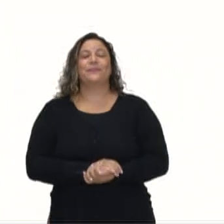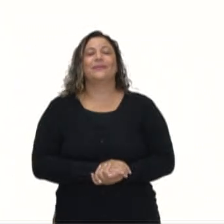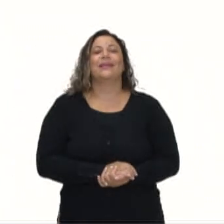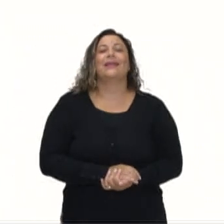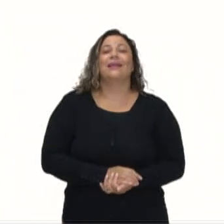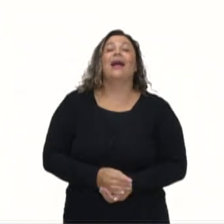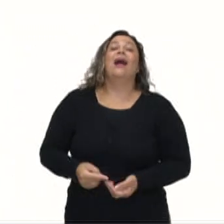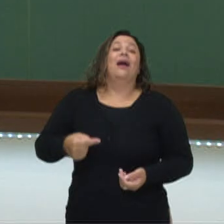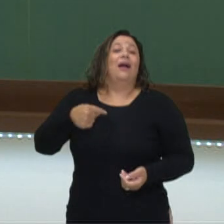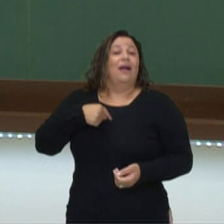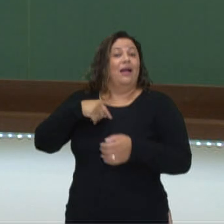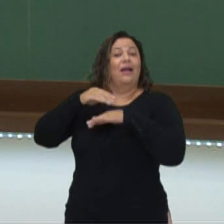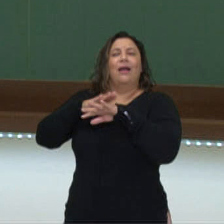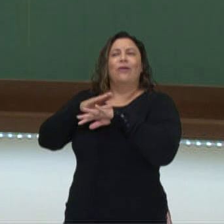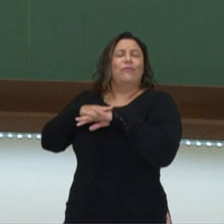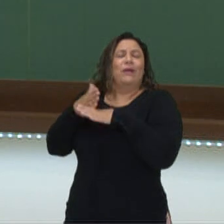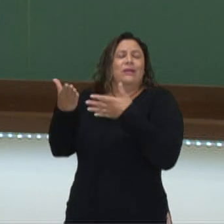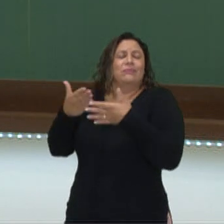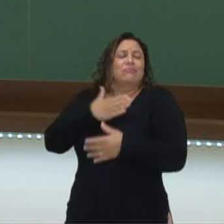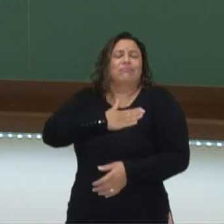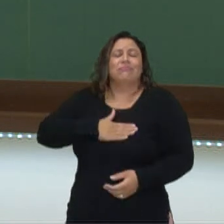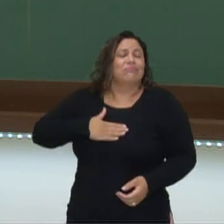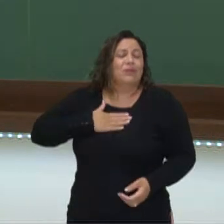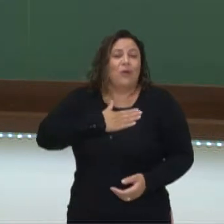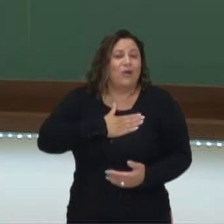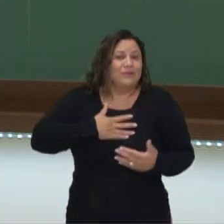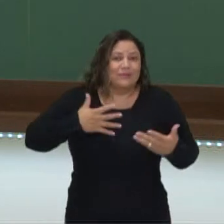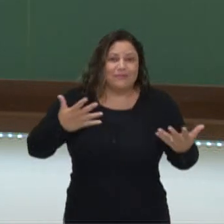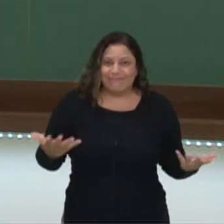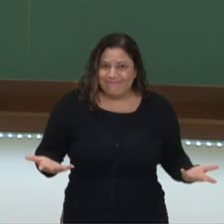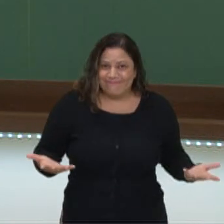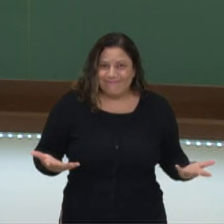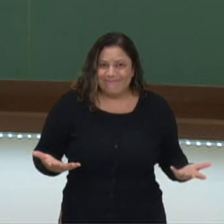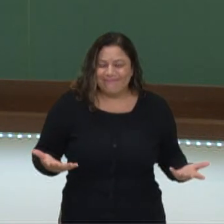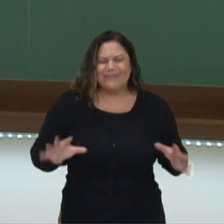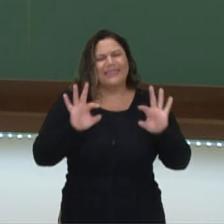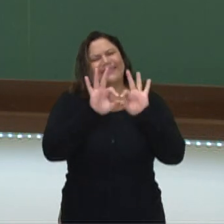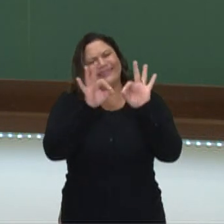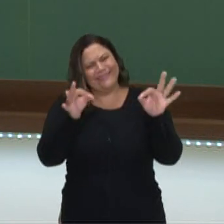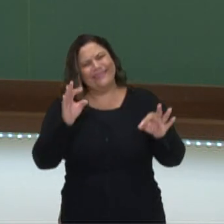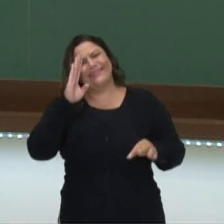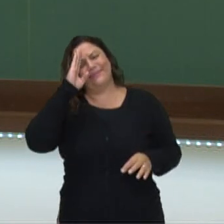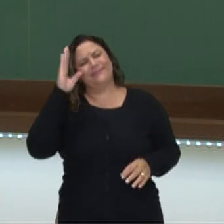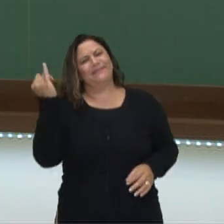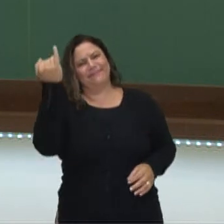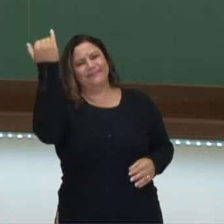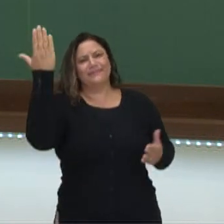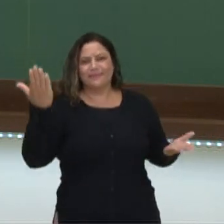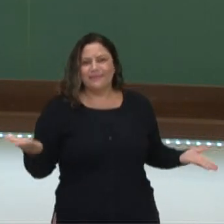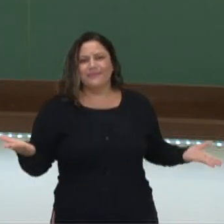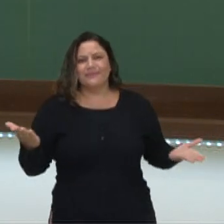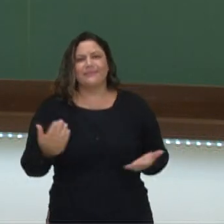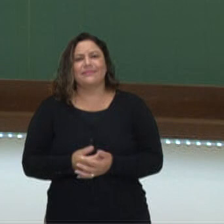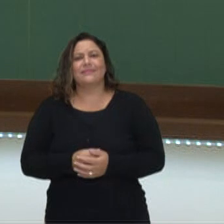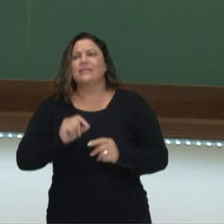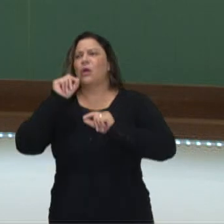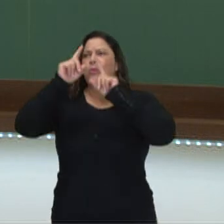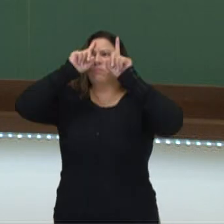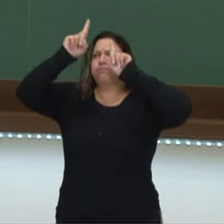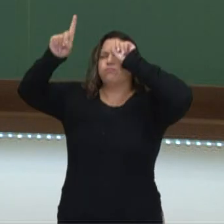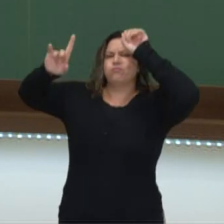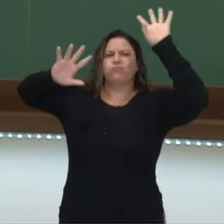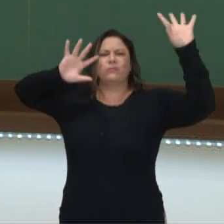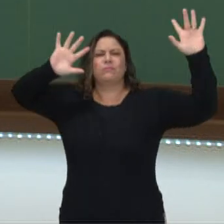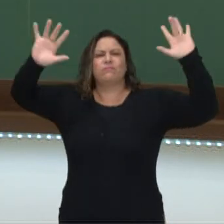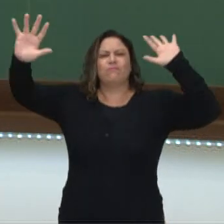eu faço o que eu gosto de fazer. Olha que resposta simples, né? Mas muito importante. Como que ele faz para as ideias fluírem